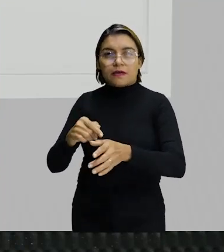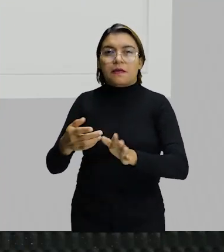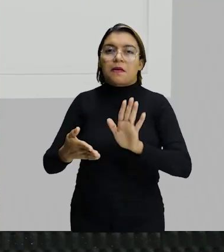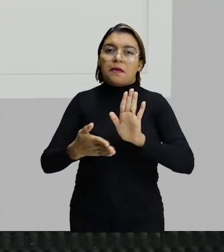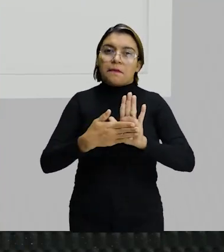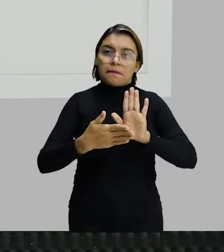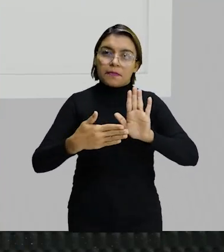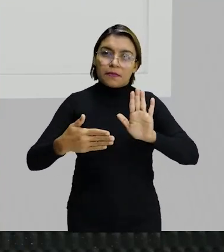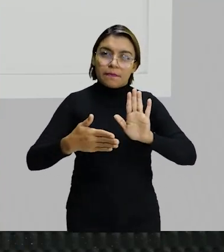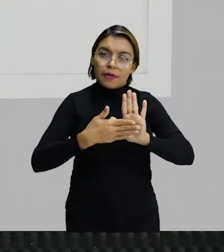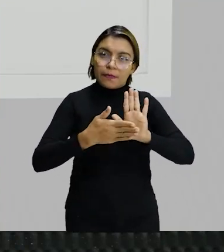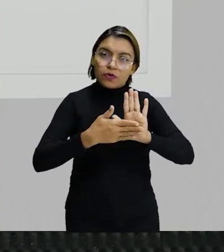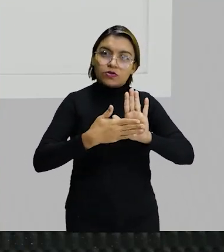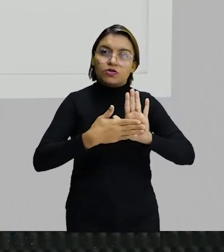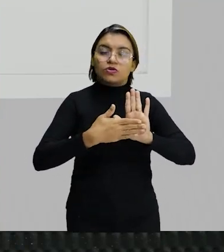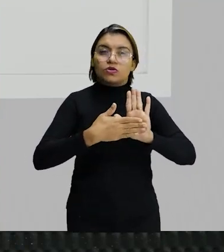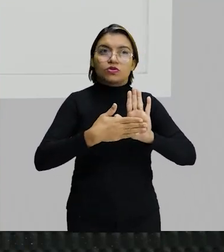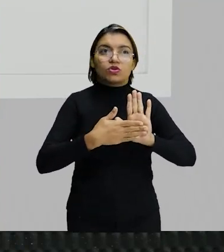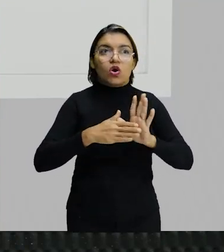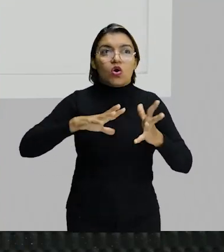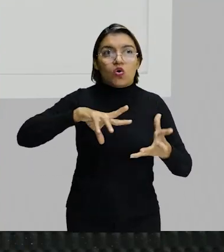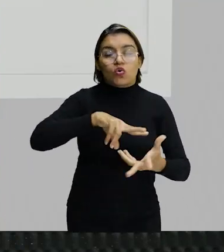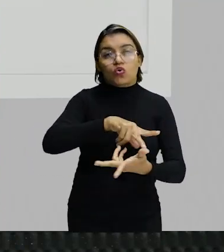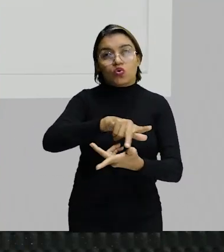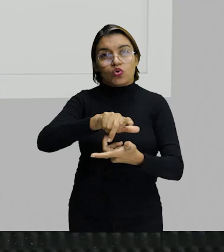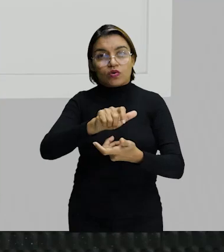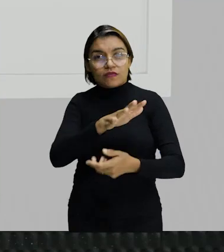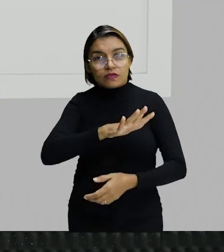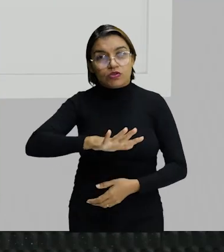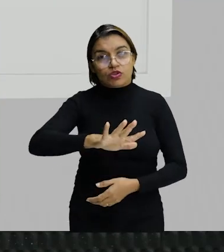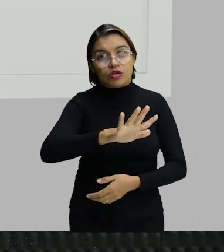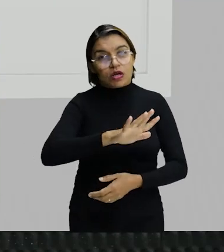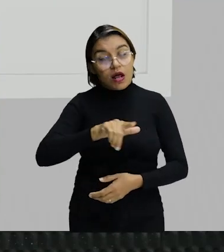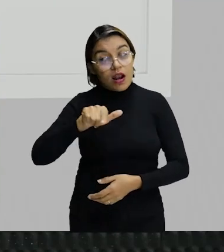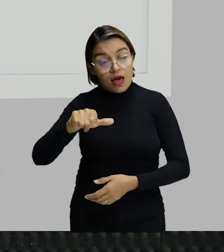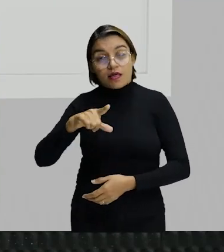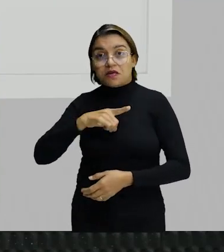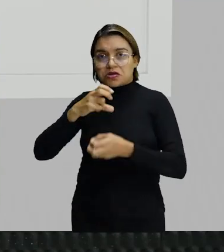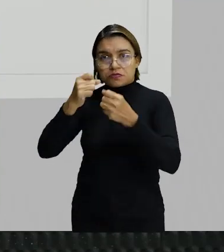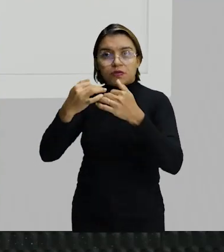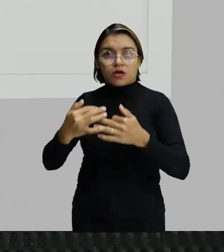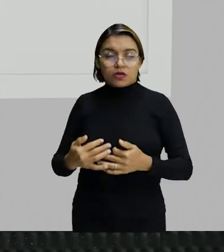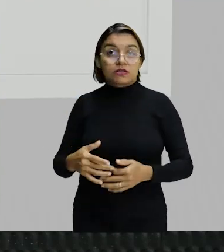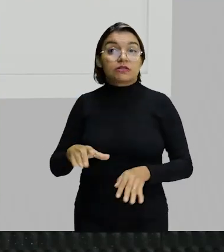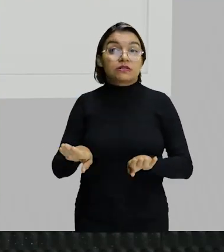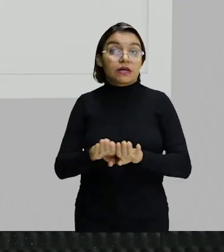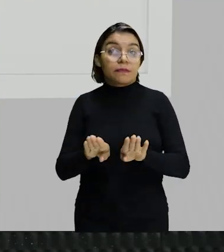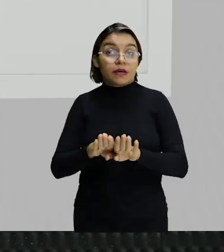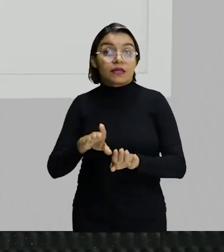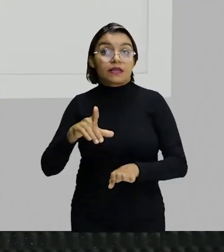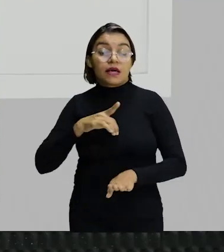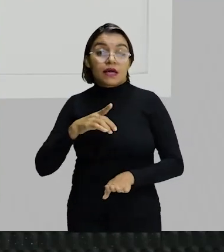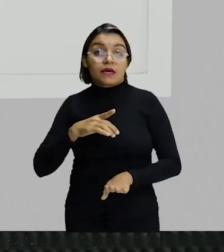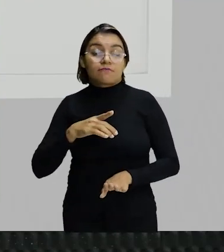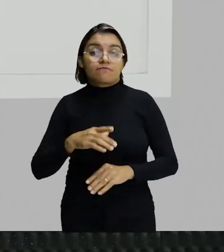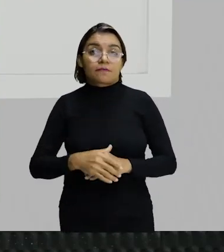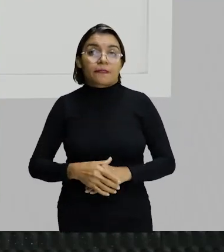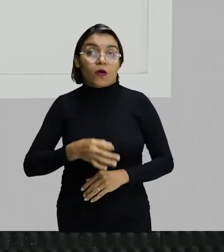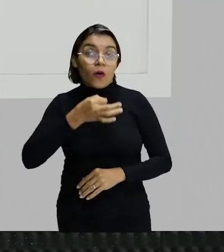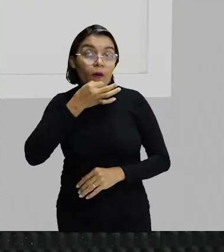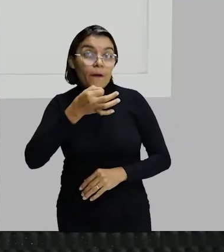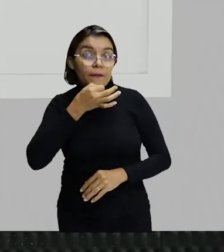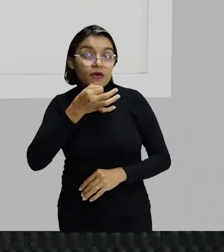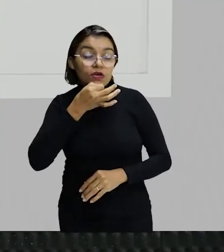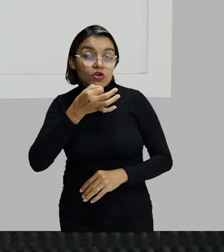gerais, certo? Aí nós temos as famosas premissas trazendo essas proposições gerais universais, construindo